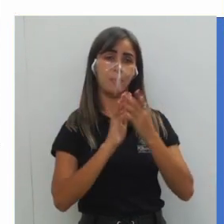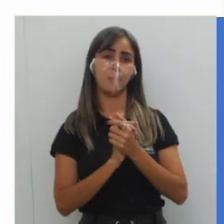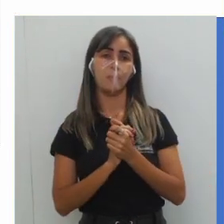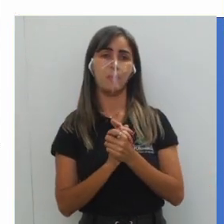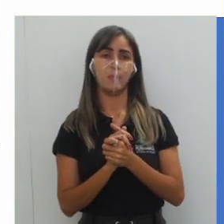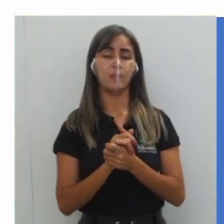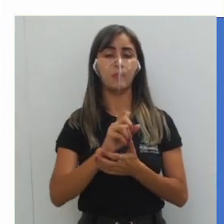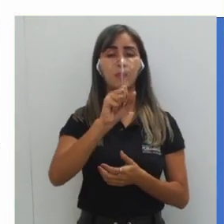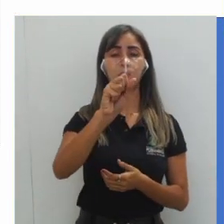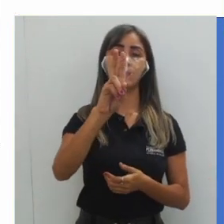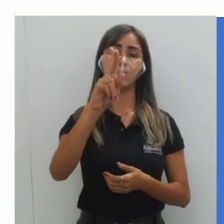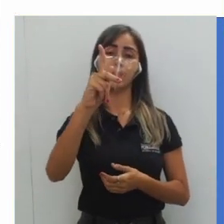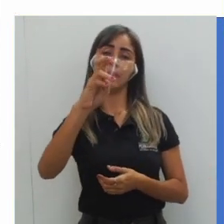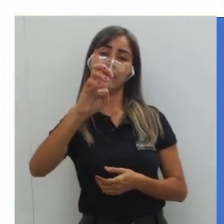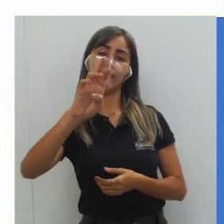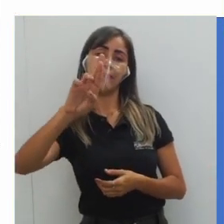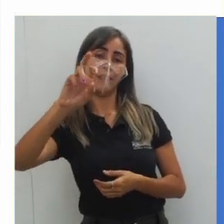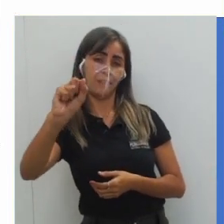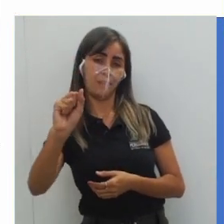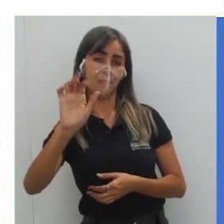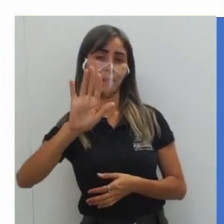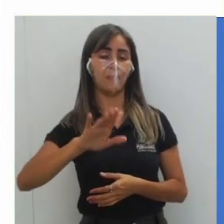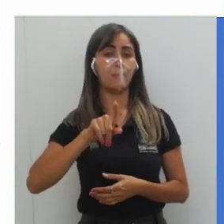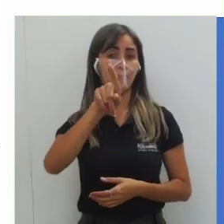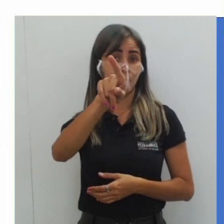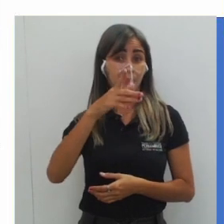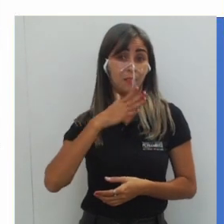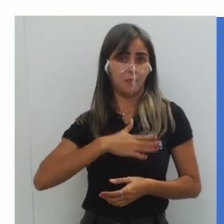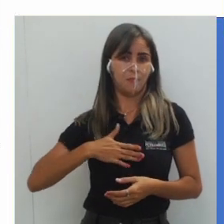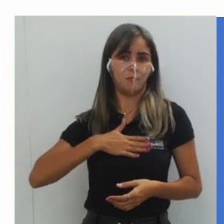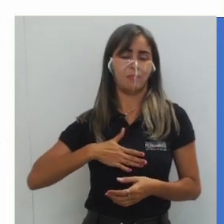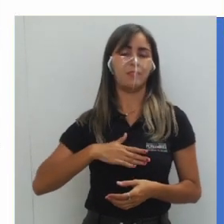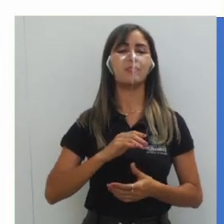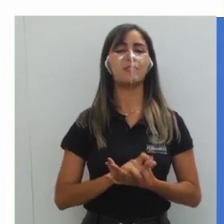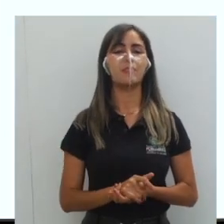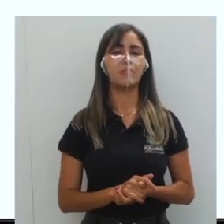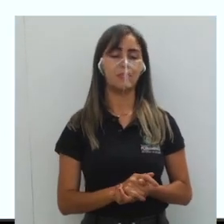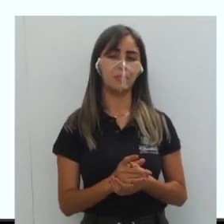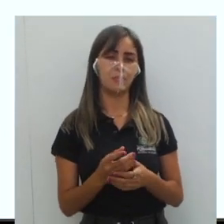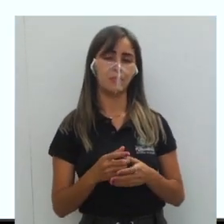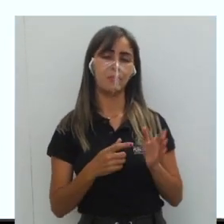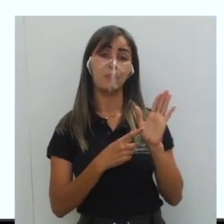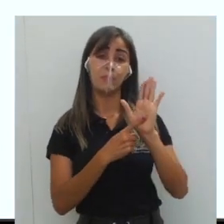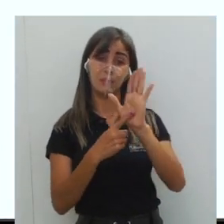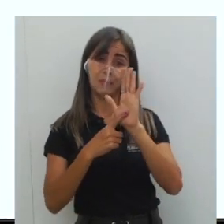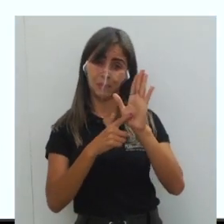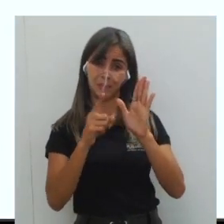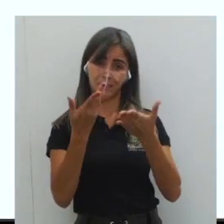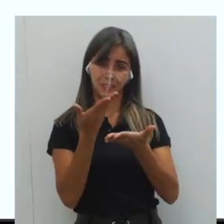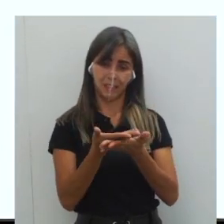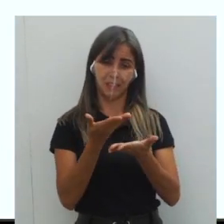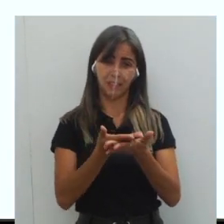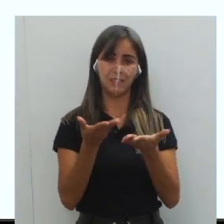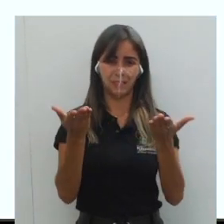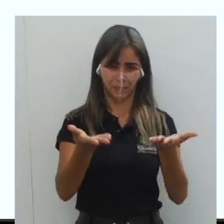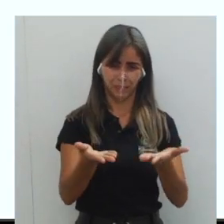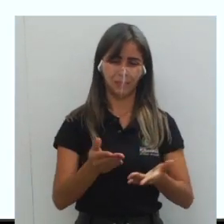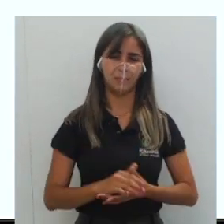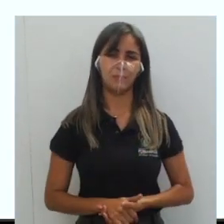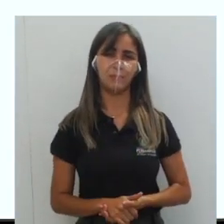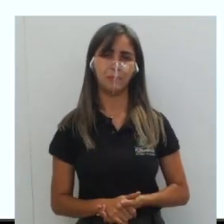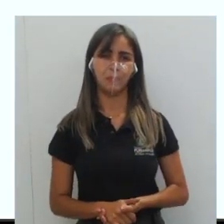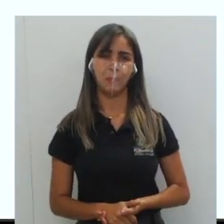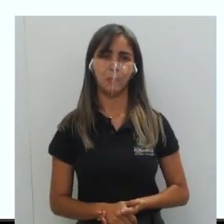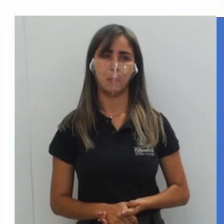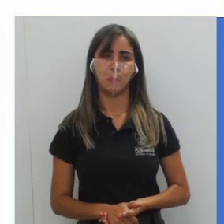seu super-herói favorito? Então é isso que a gente vai fazer um pouquinho na nossa aula